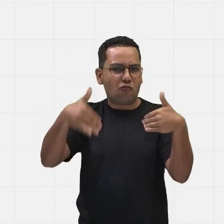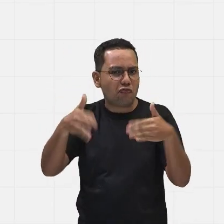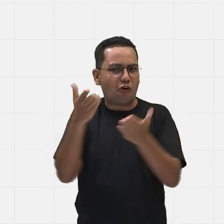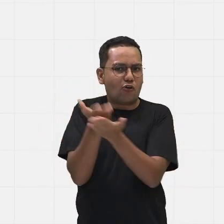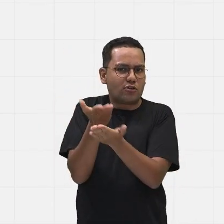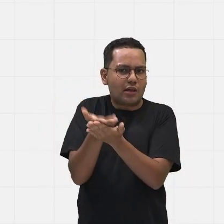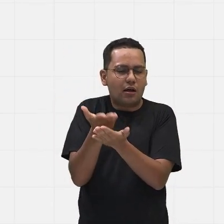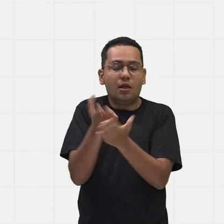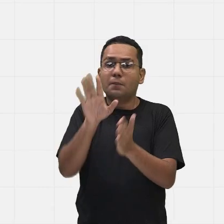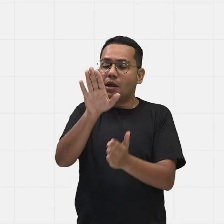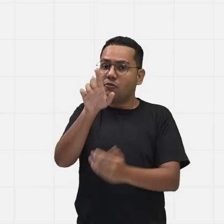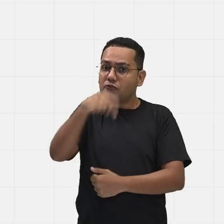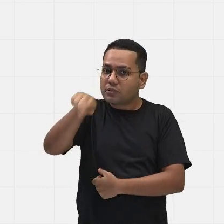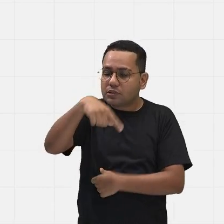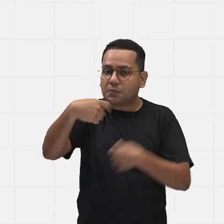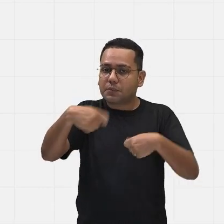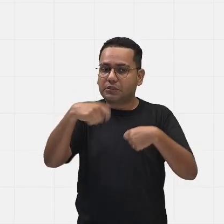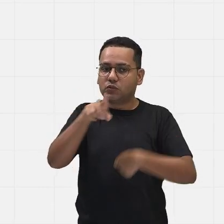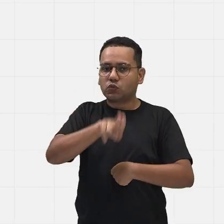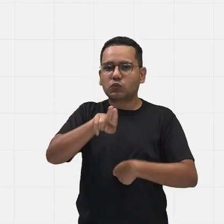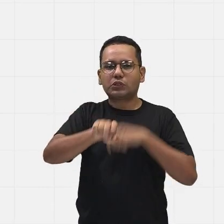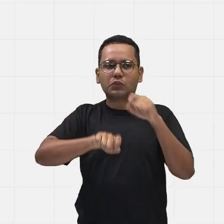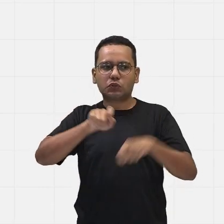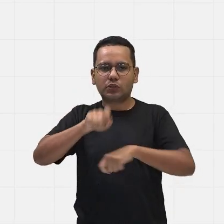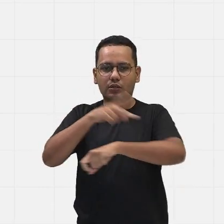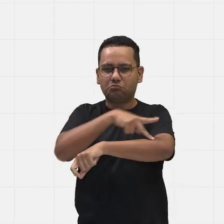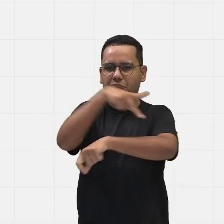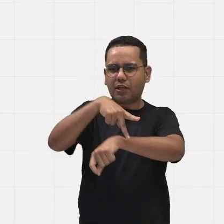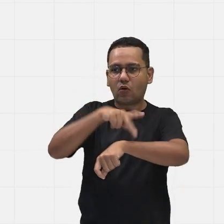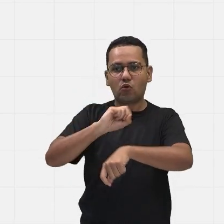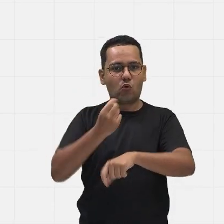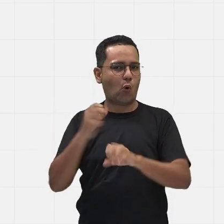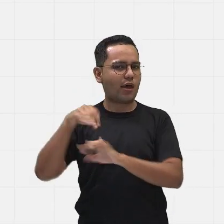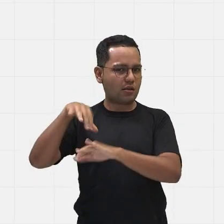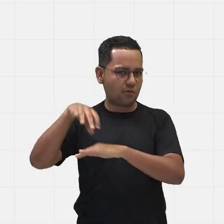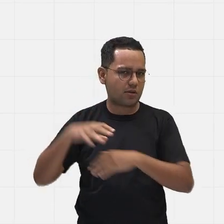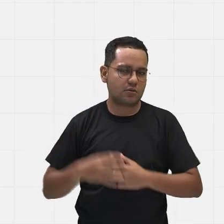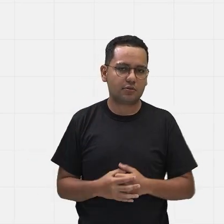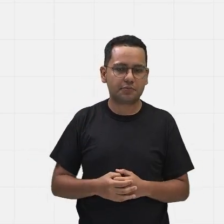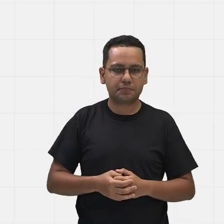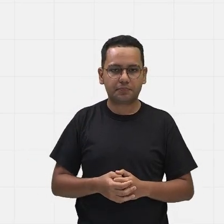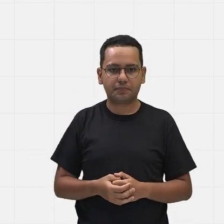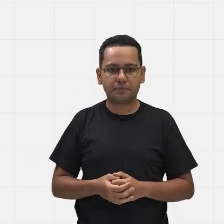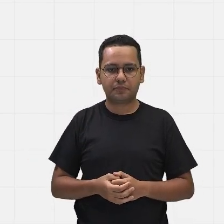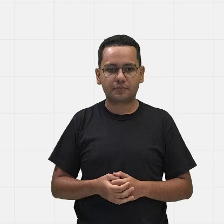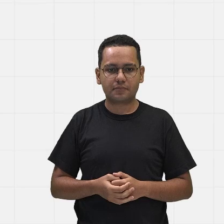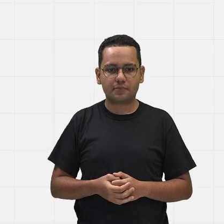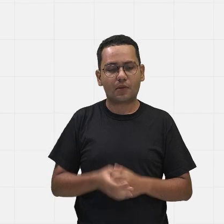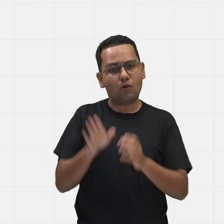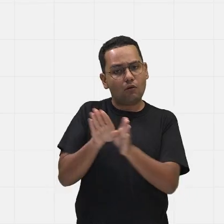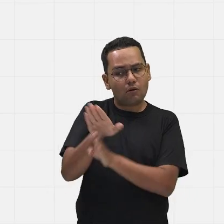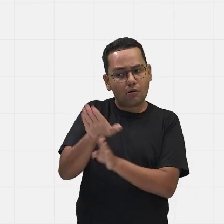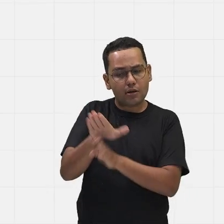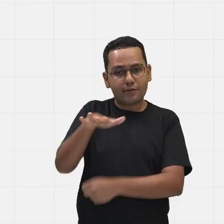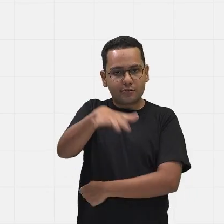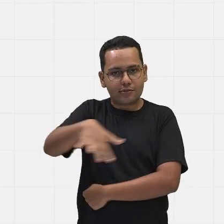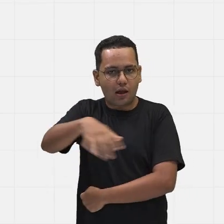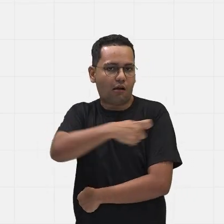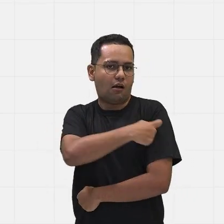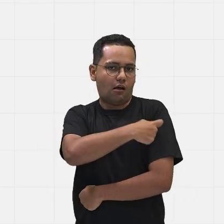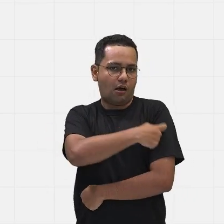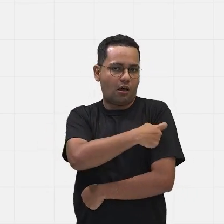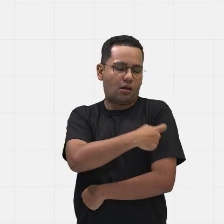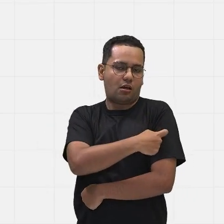somente para assuntos pedagógicos e educacionais. Tanto você oriente também o aluno a não estar